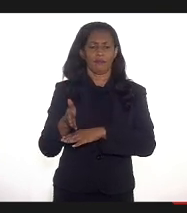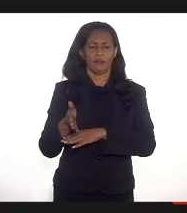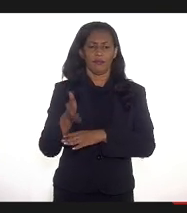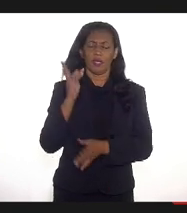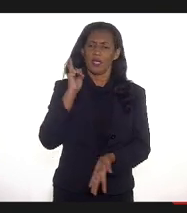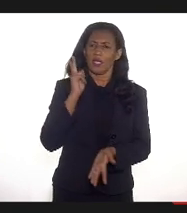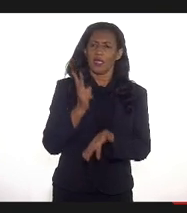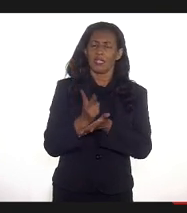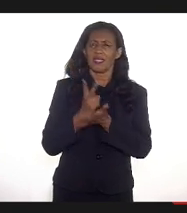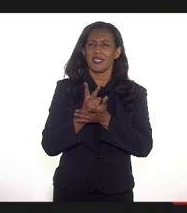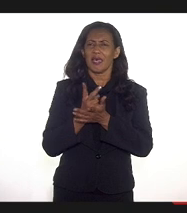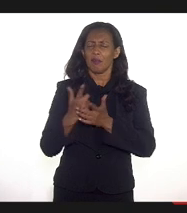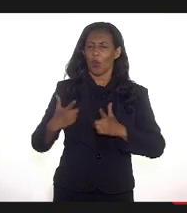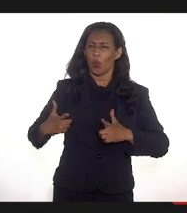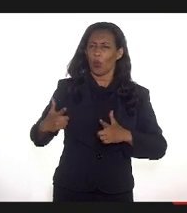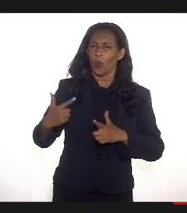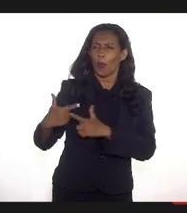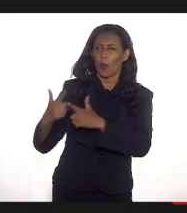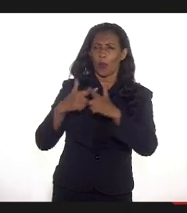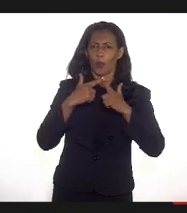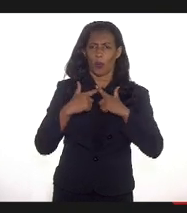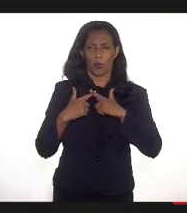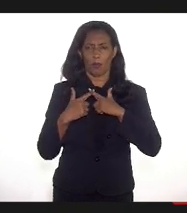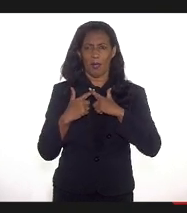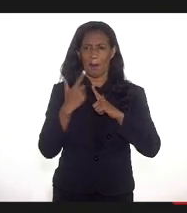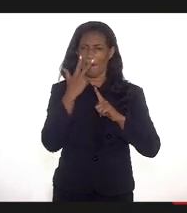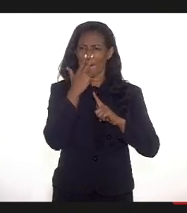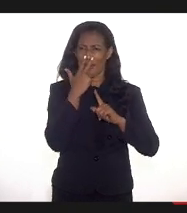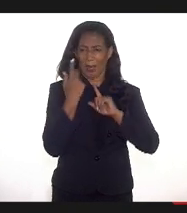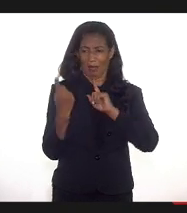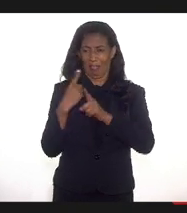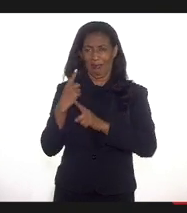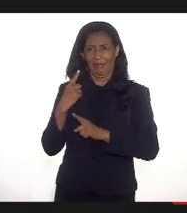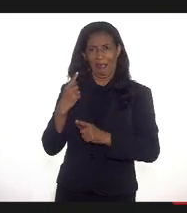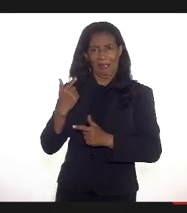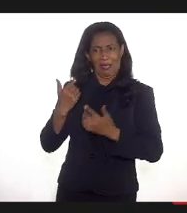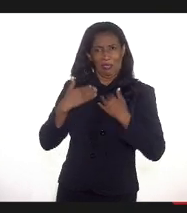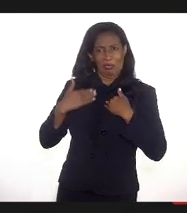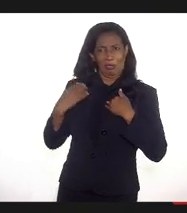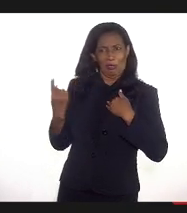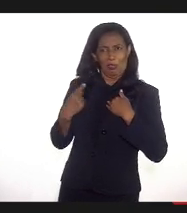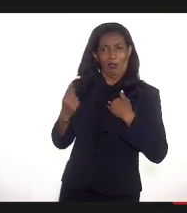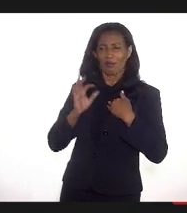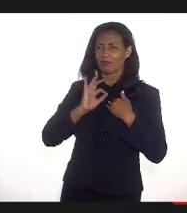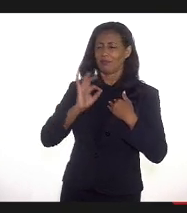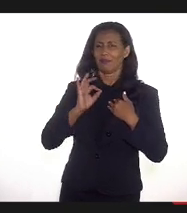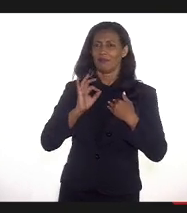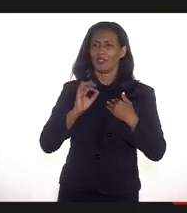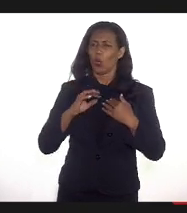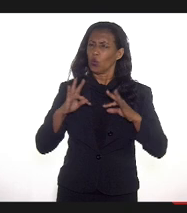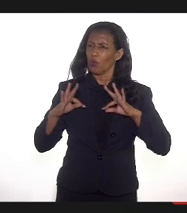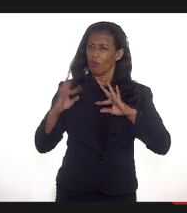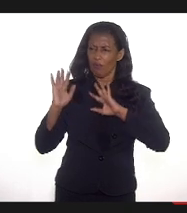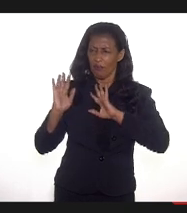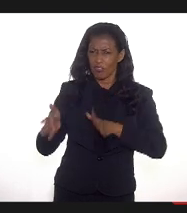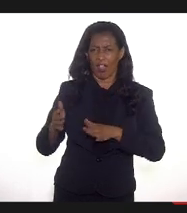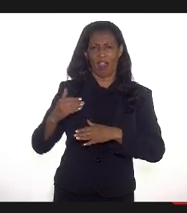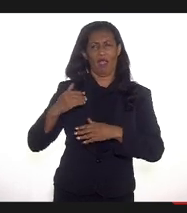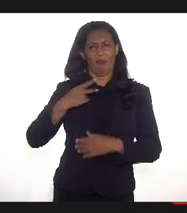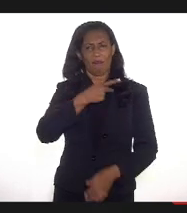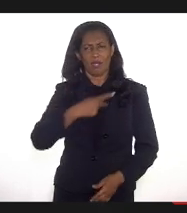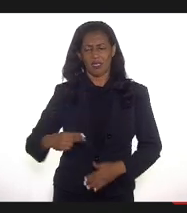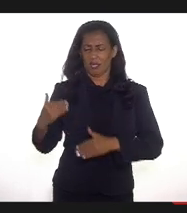vez que tem conflito, a contradição não está do nosso lado. Isso daí, vários presidentes que passaram, várias negociações